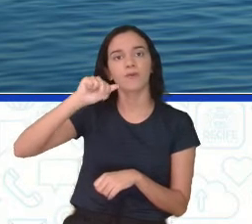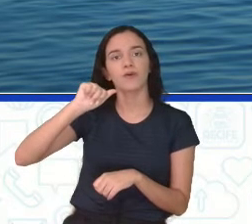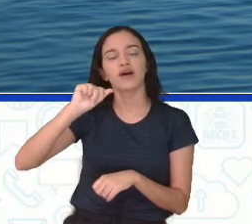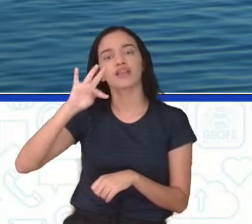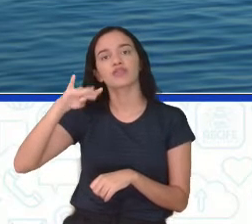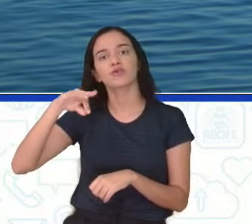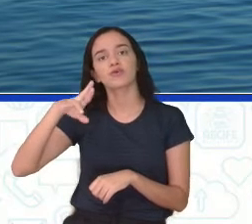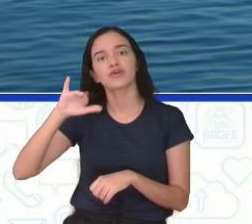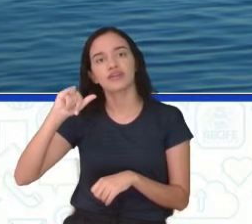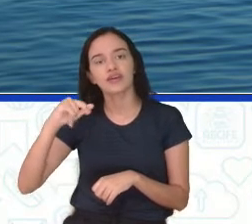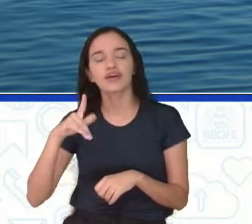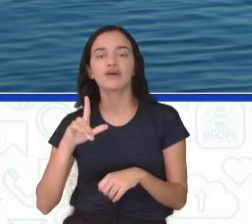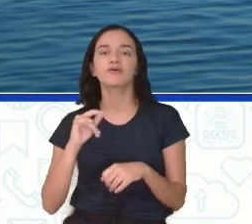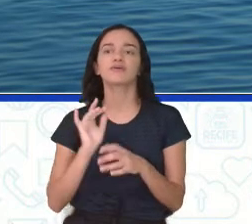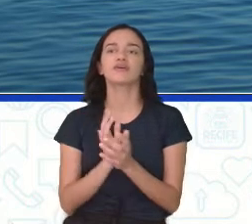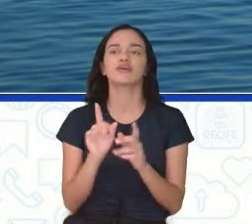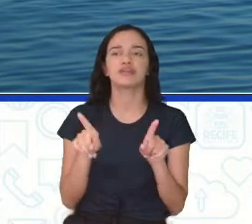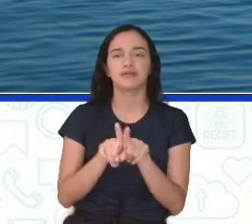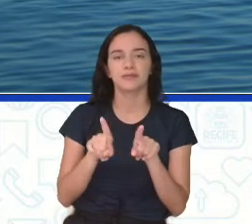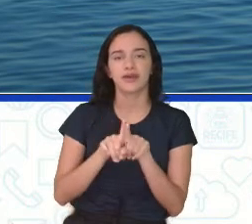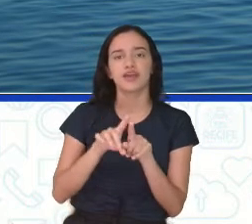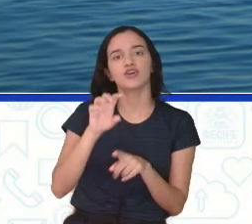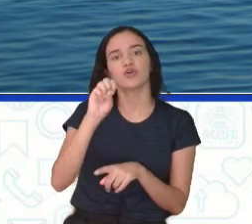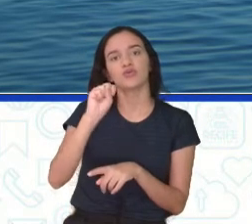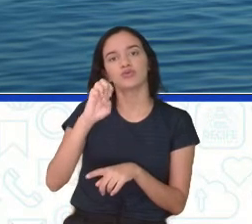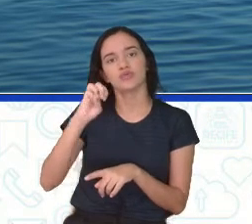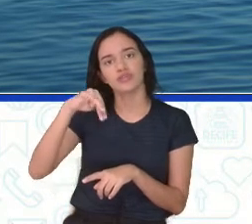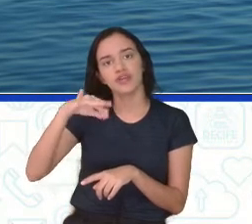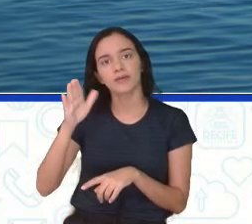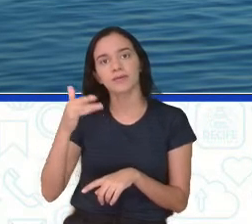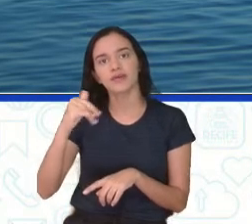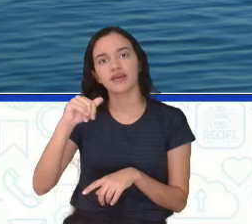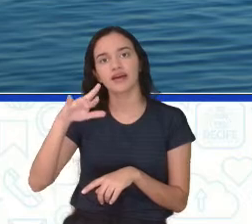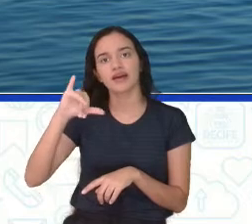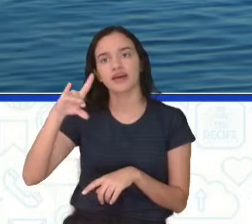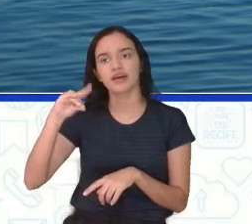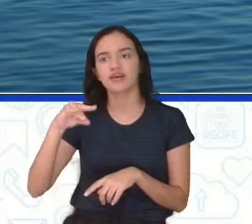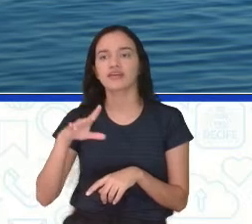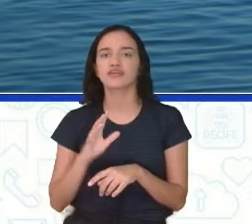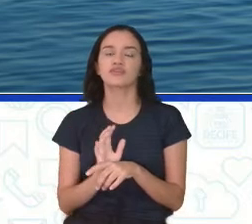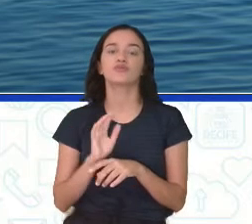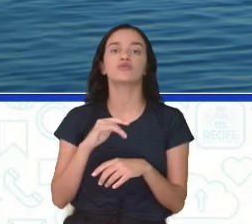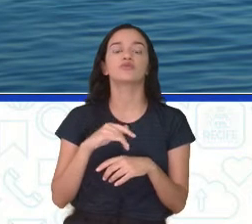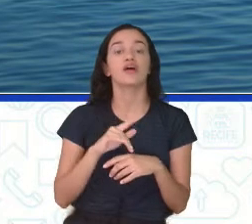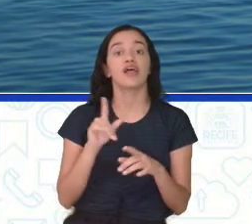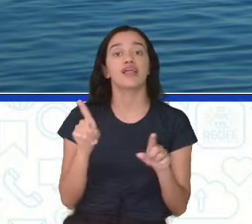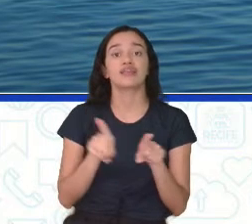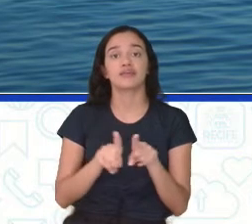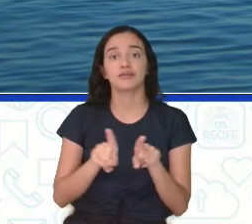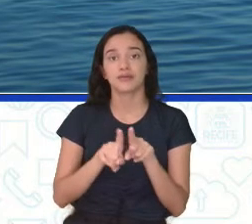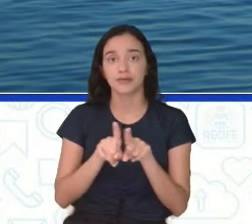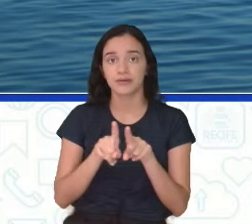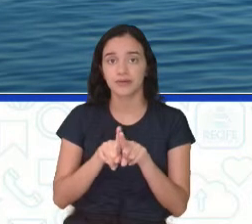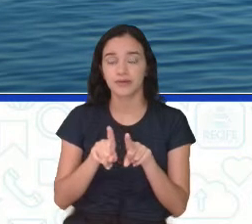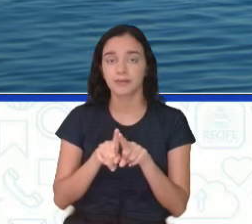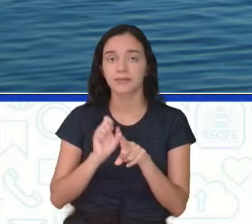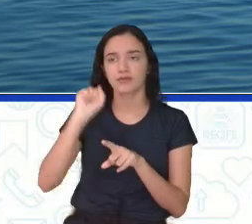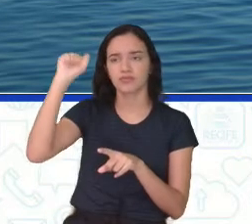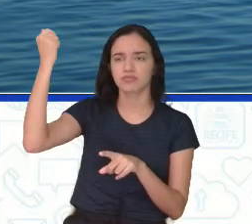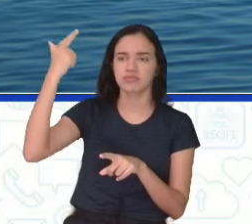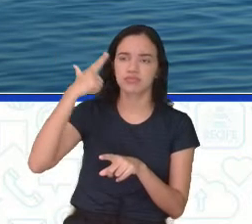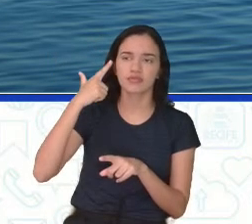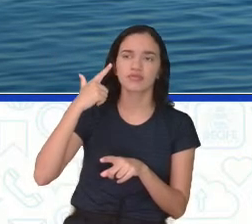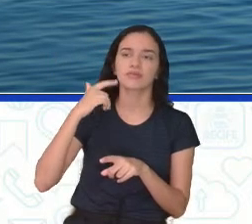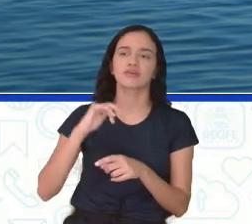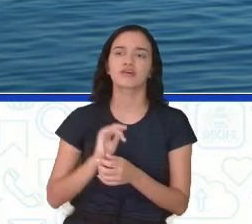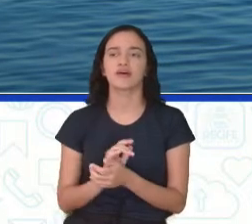semiárido, o clima tropical, que aí já vai temos o quê? Mais 2 tipos, ó, o de altitude e o